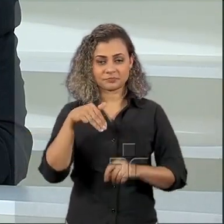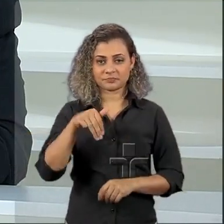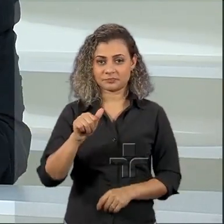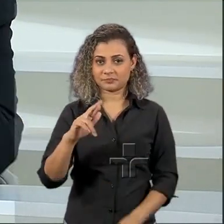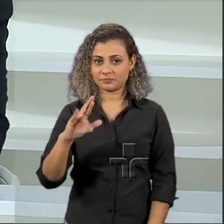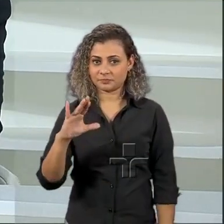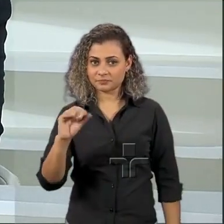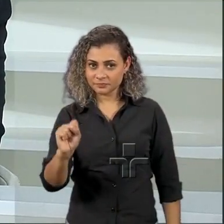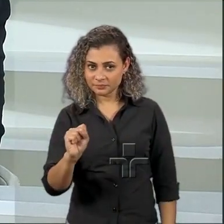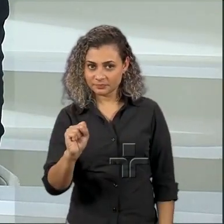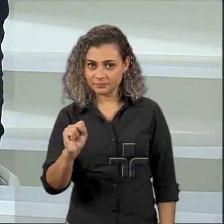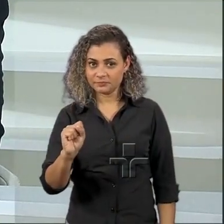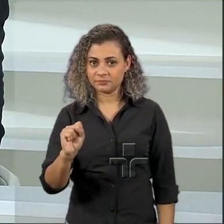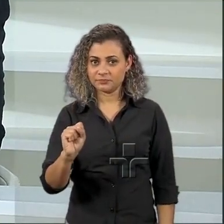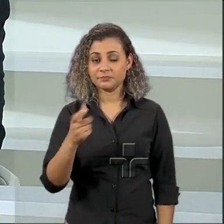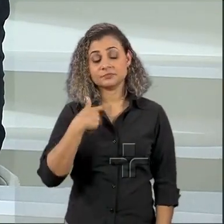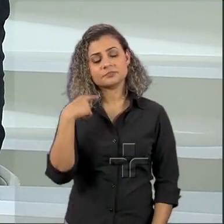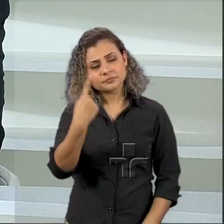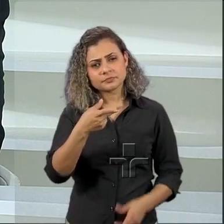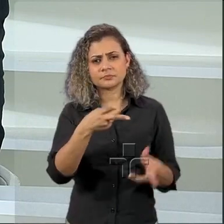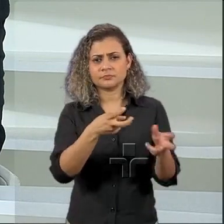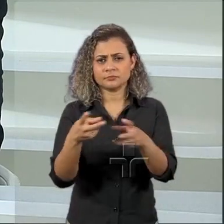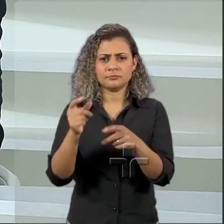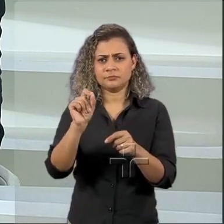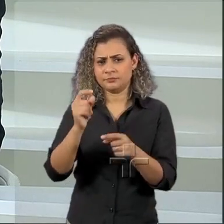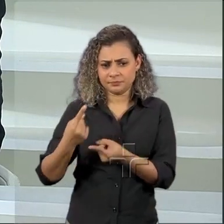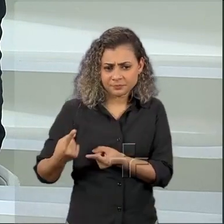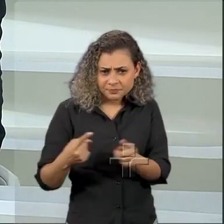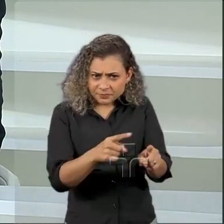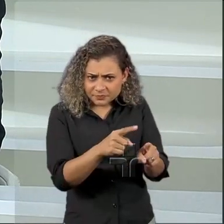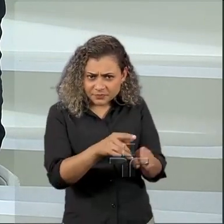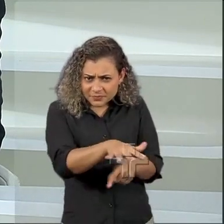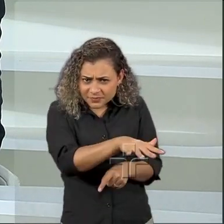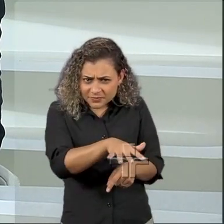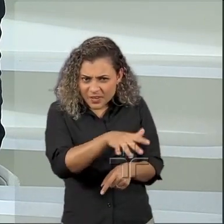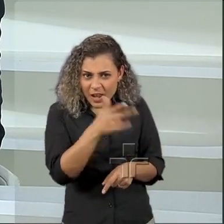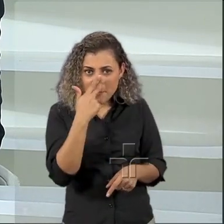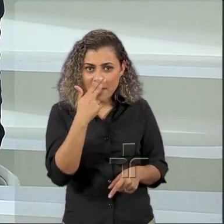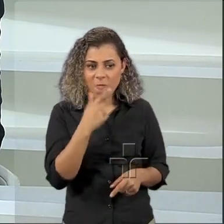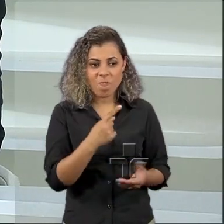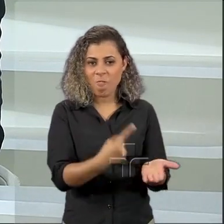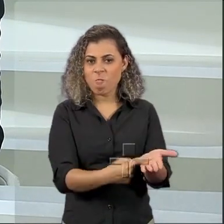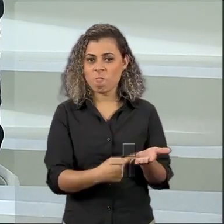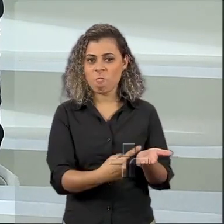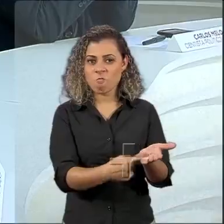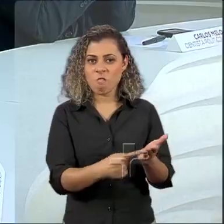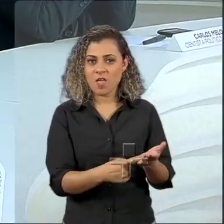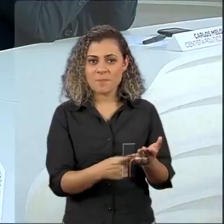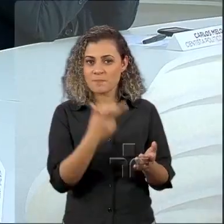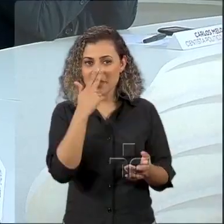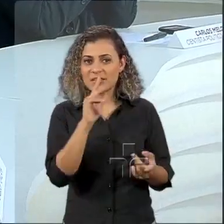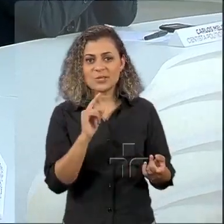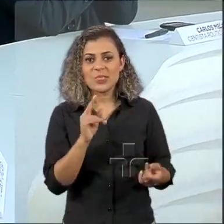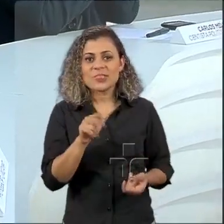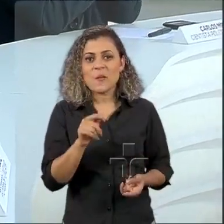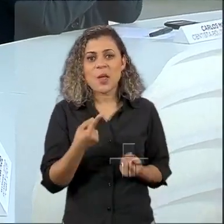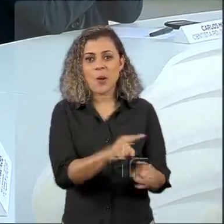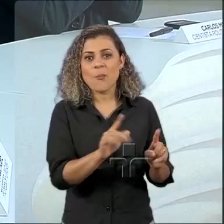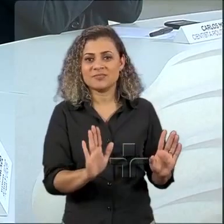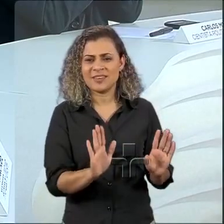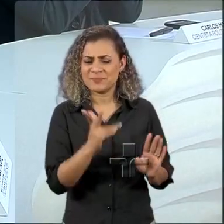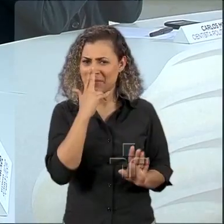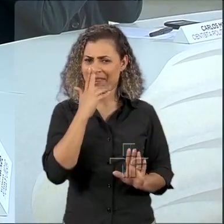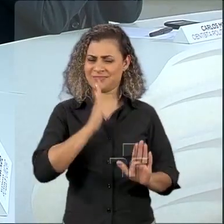é que daqui a pouco a gente perceba que o antissistema não é tão antissistema assim. Não, já começou isso, inclusive,